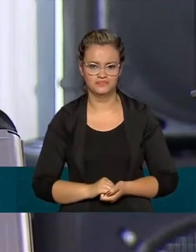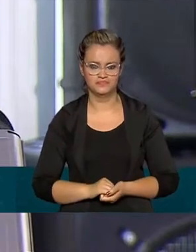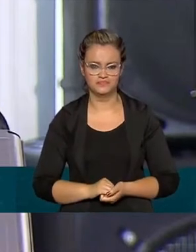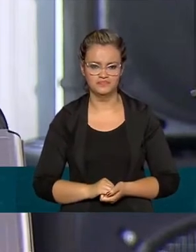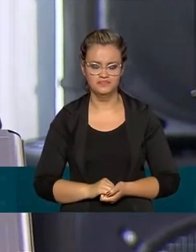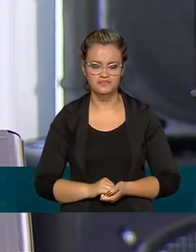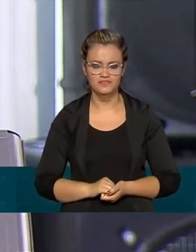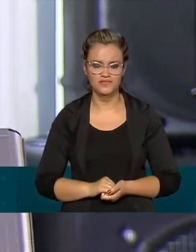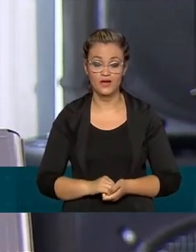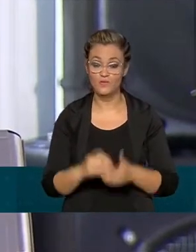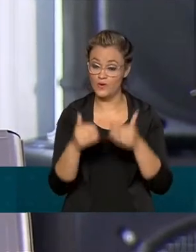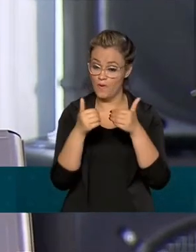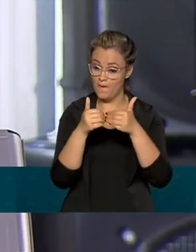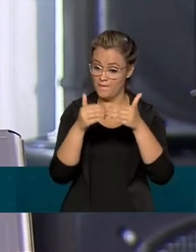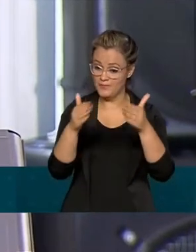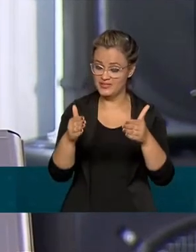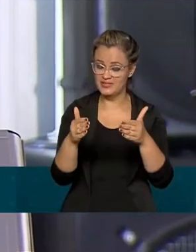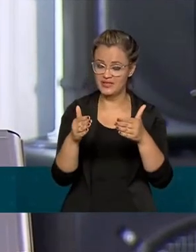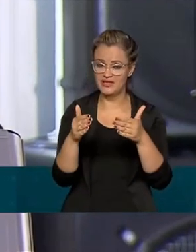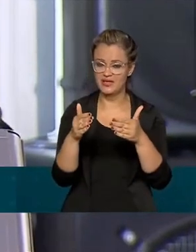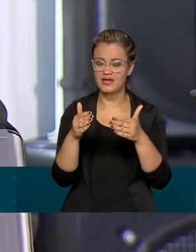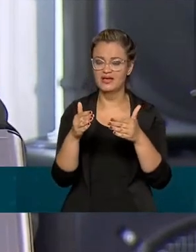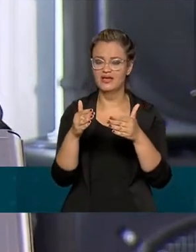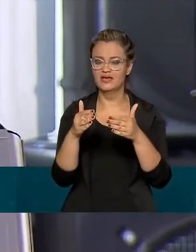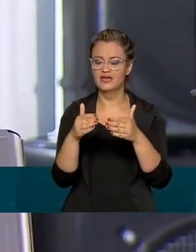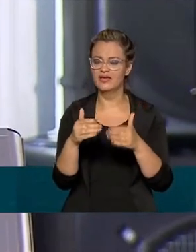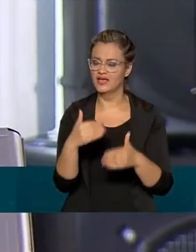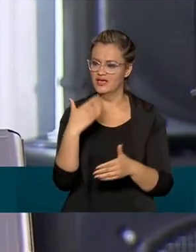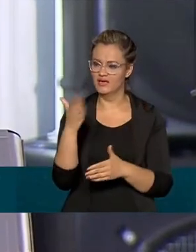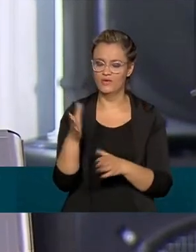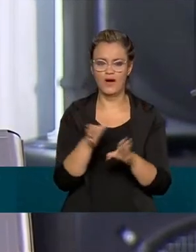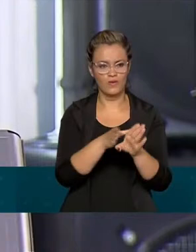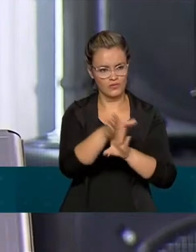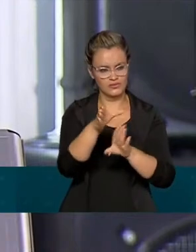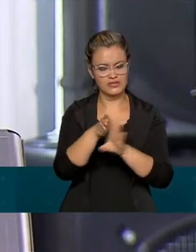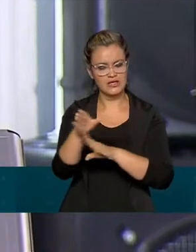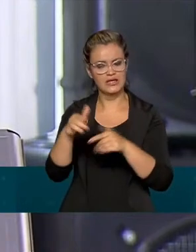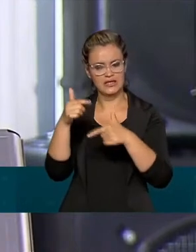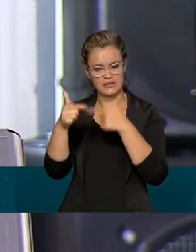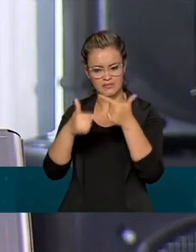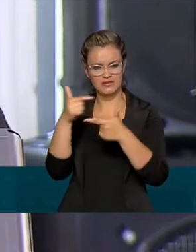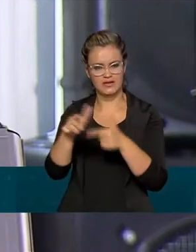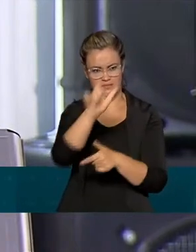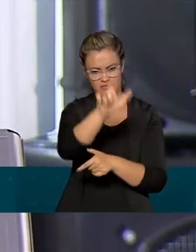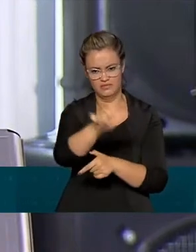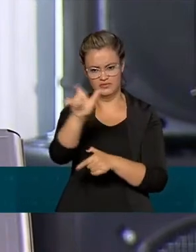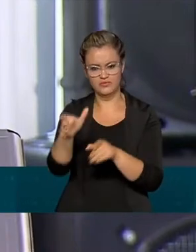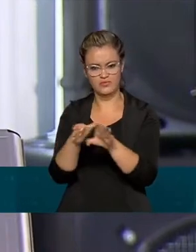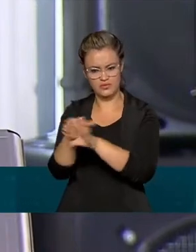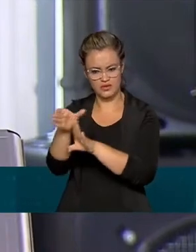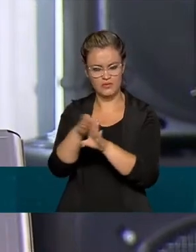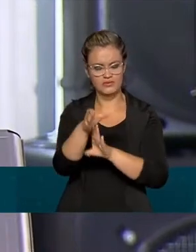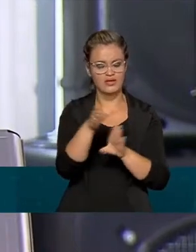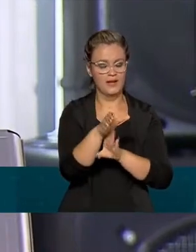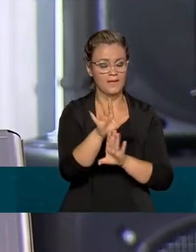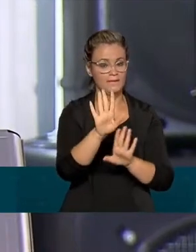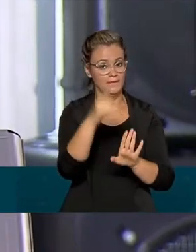Desde o início dessa jornada, busquei orientar o trabalho, levando em consideração algumas